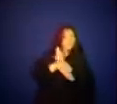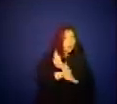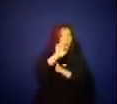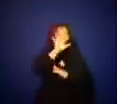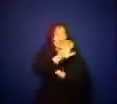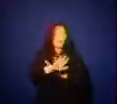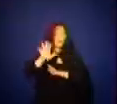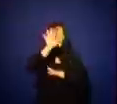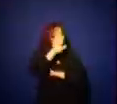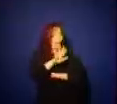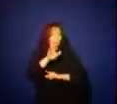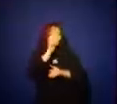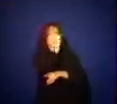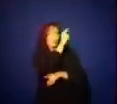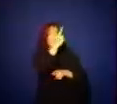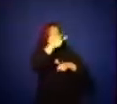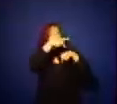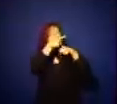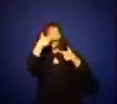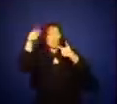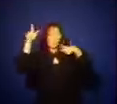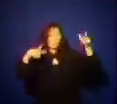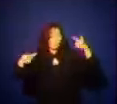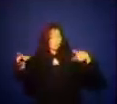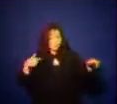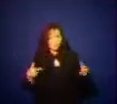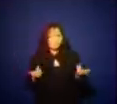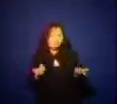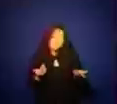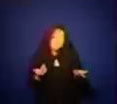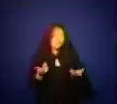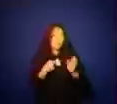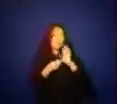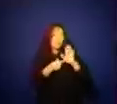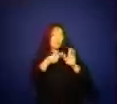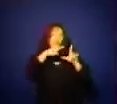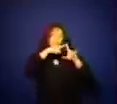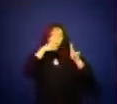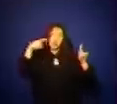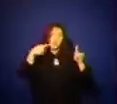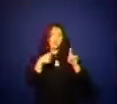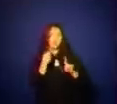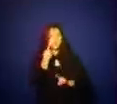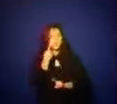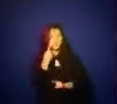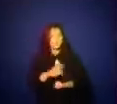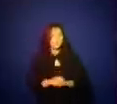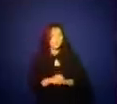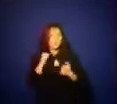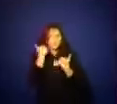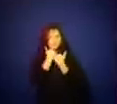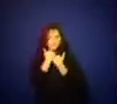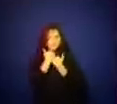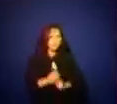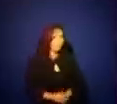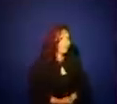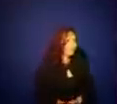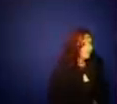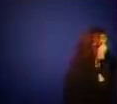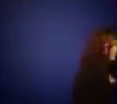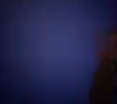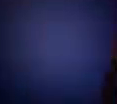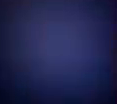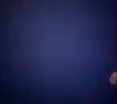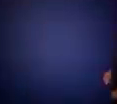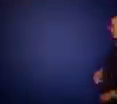tem um gráfico que eu tenho que mostra assim tá totalmente fora do resto existe inclusive algumas pessoas que estão escrevendo agora sobre a cicatriz do